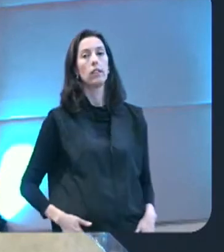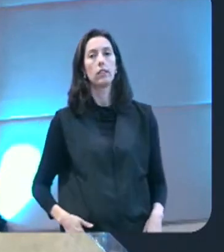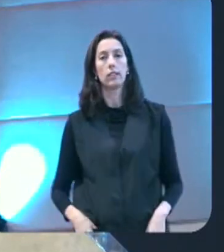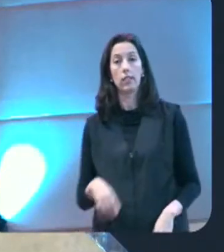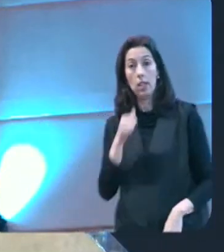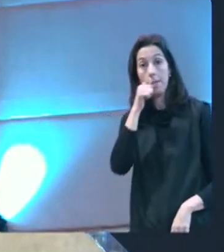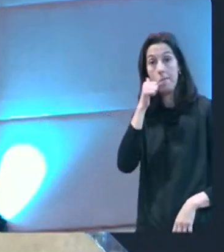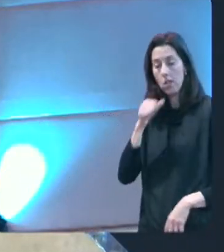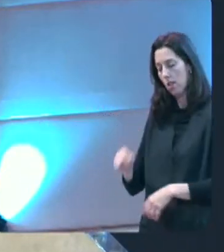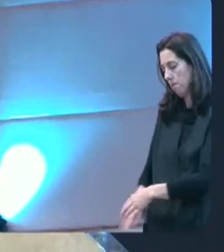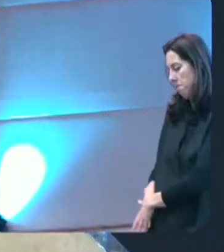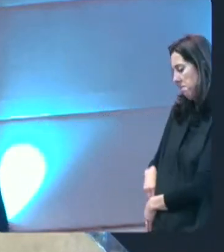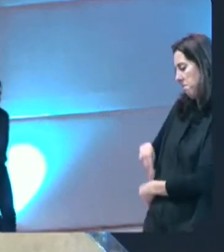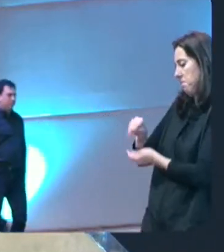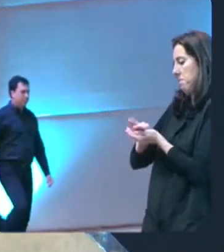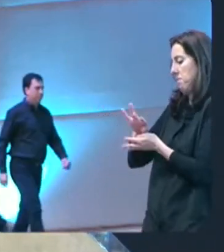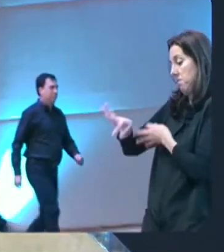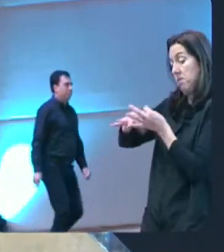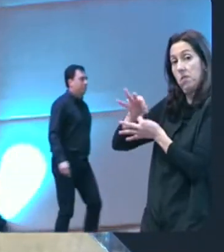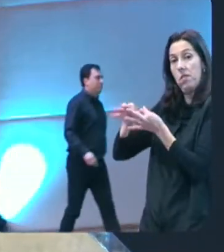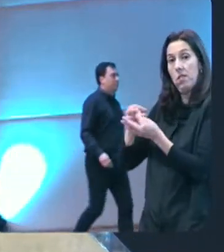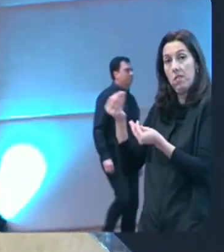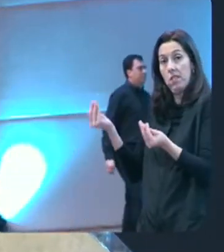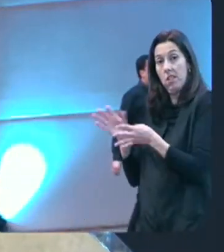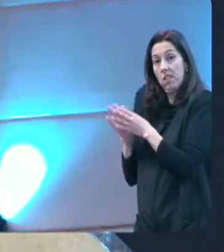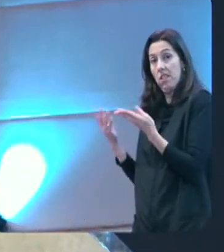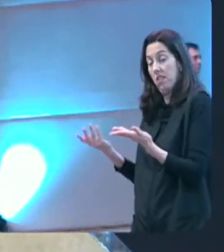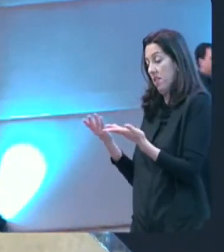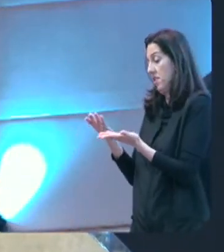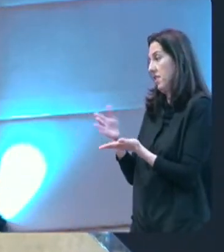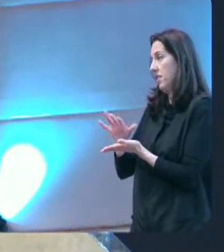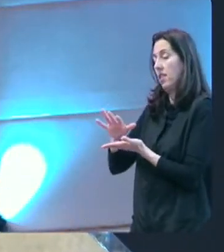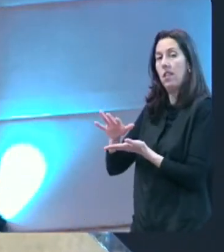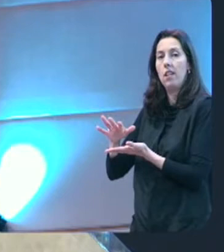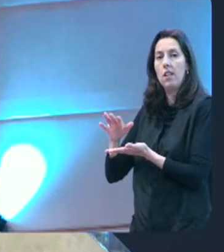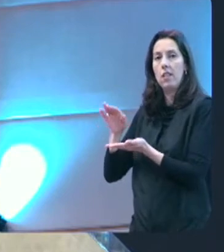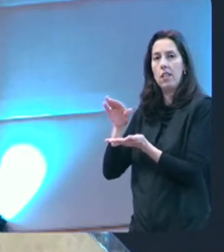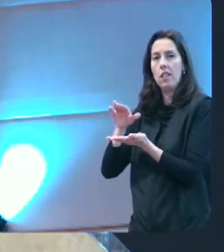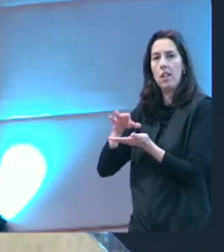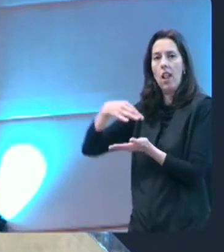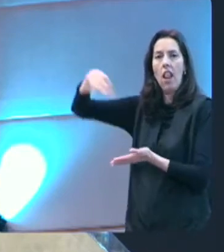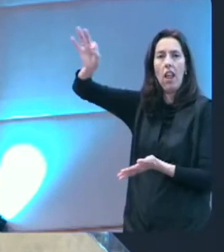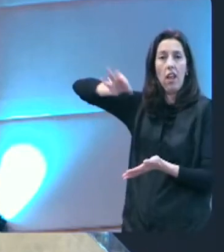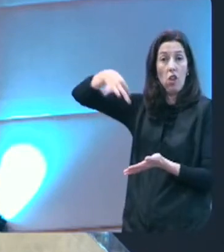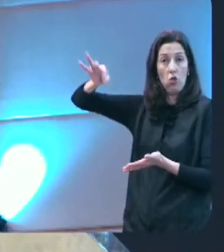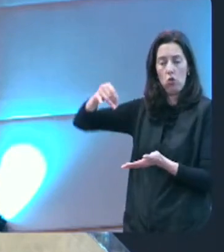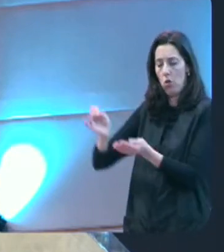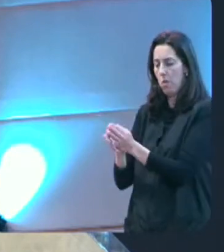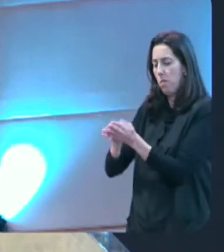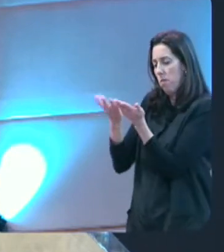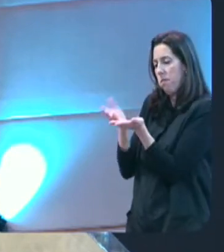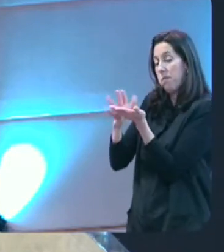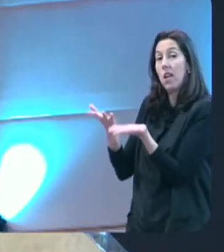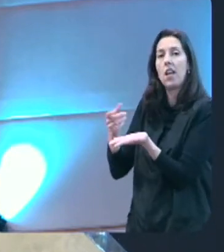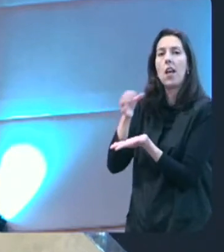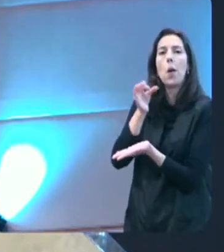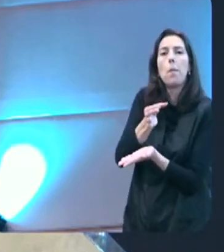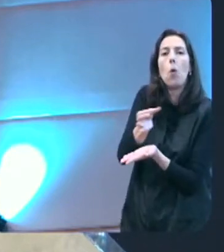do bolso, desamarrou o lenço e tinha lá um punhado de moedas. E ela disse: